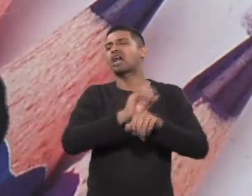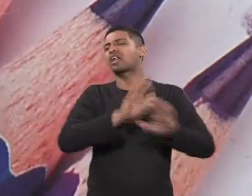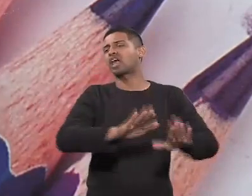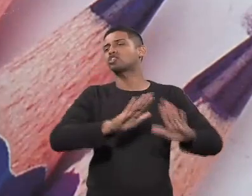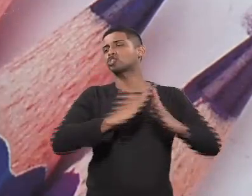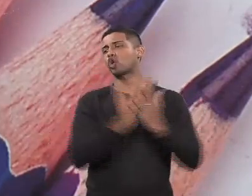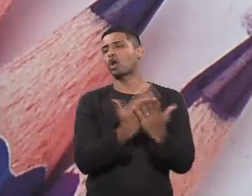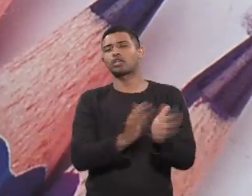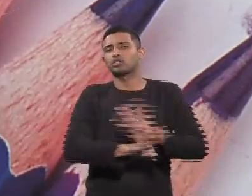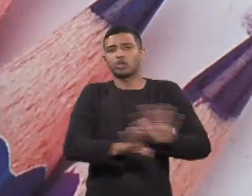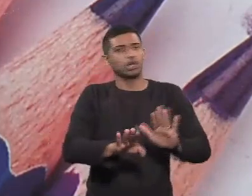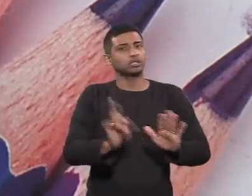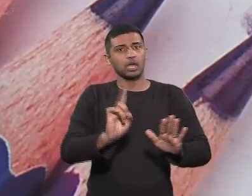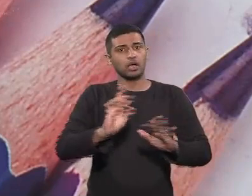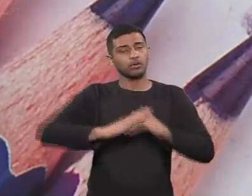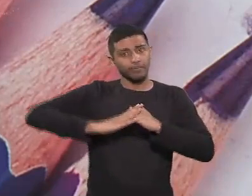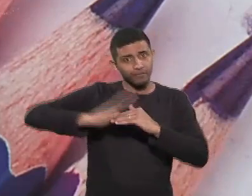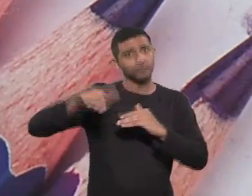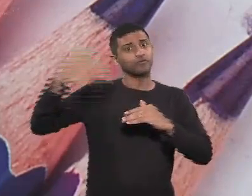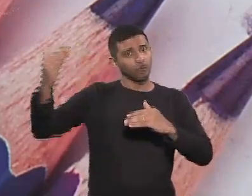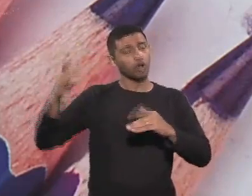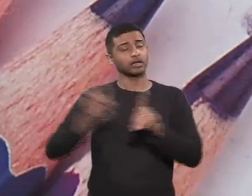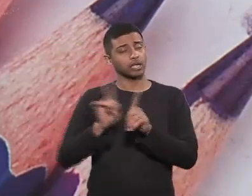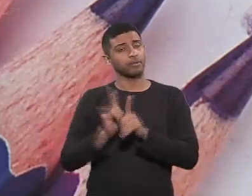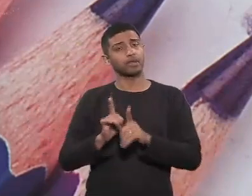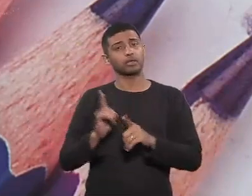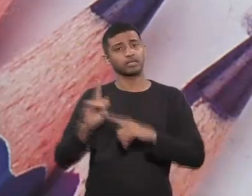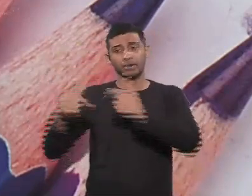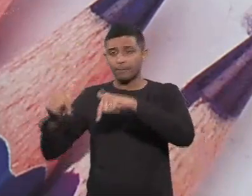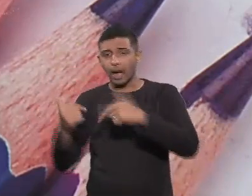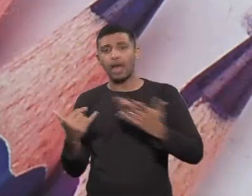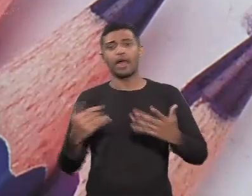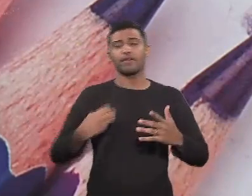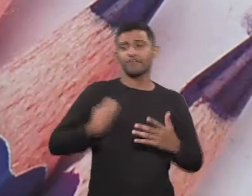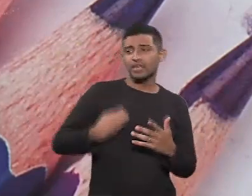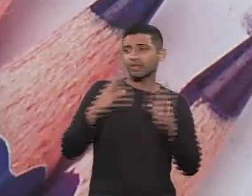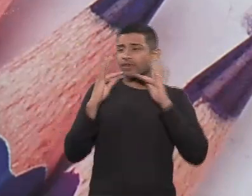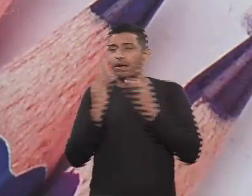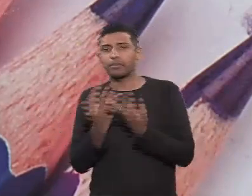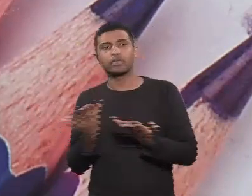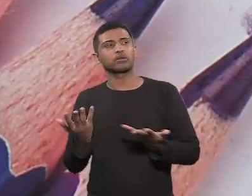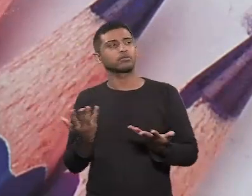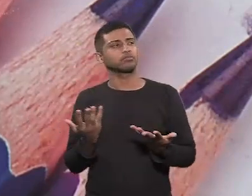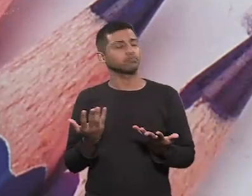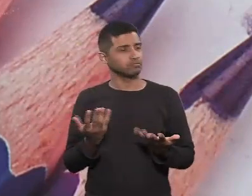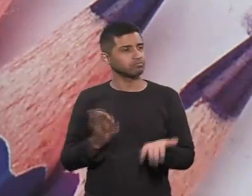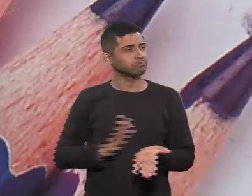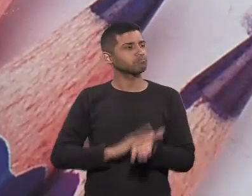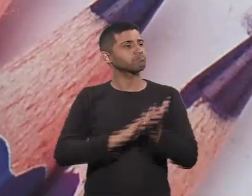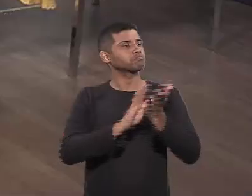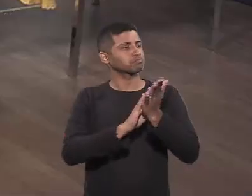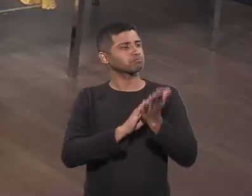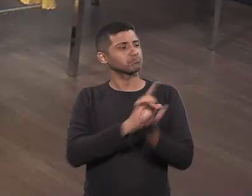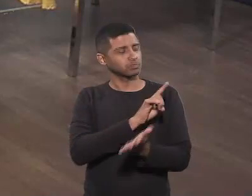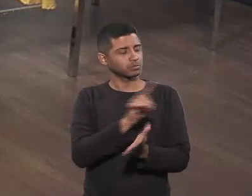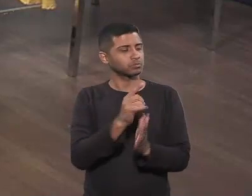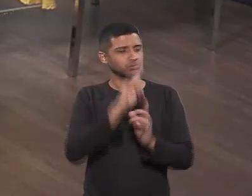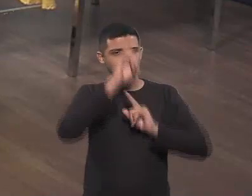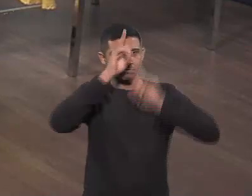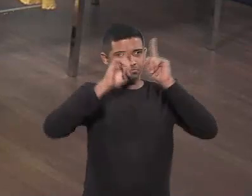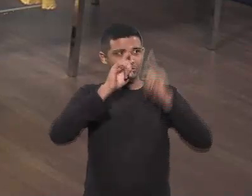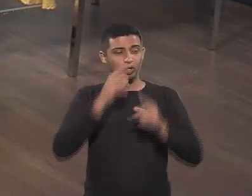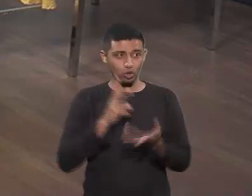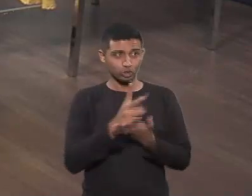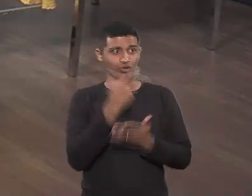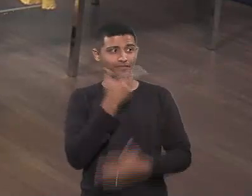vai ser aplicado no mundo. Esse é o sentido, essa é a razão da escola. Então, parabéns pelas obras.